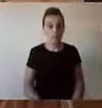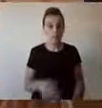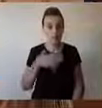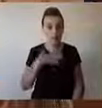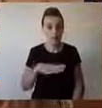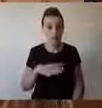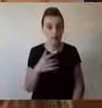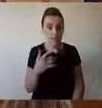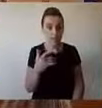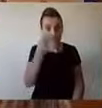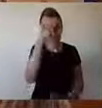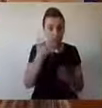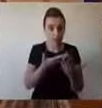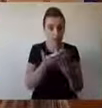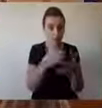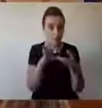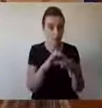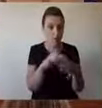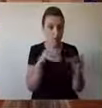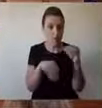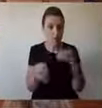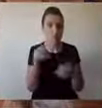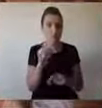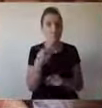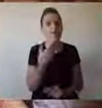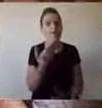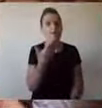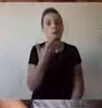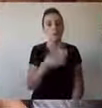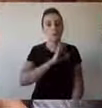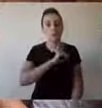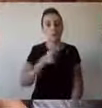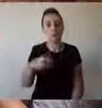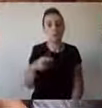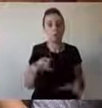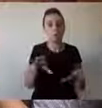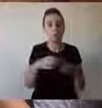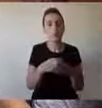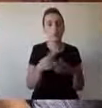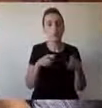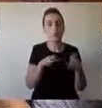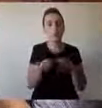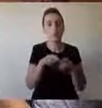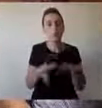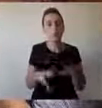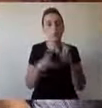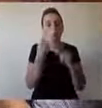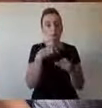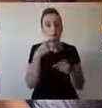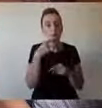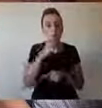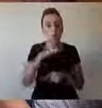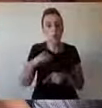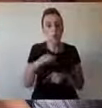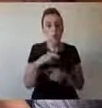Deixa eu ver mesmo. Muito obrigado, Sr. Presidente. Apenas para dizer que o Grupo Político Evoluir Oeiras votou contra esta proposta, não pelo mérito das